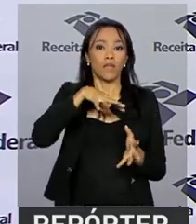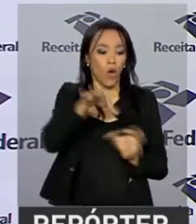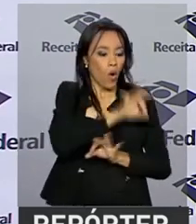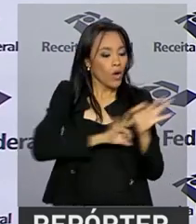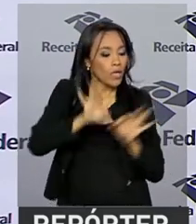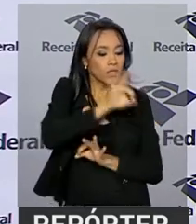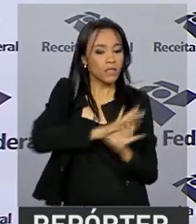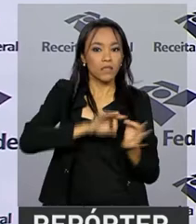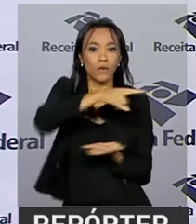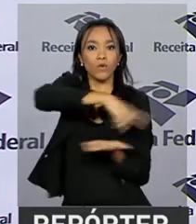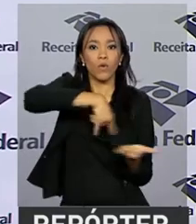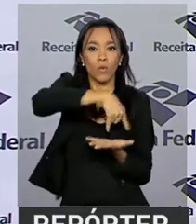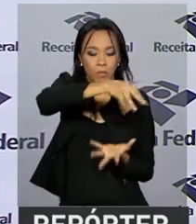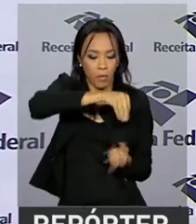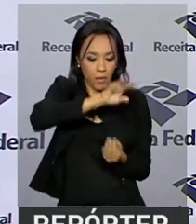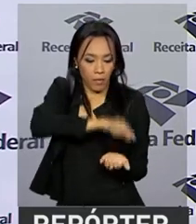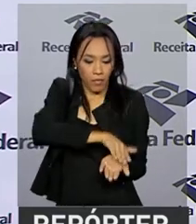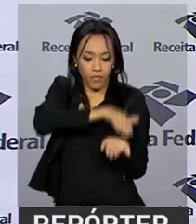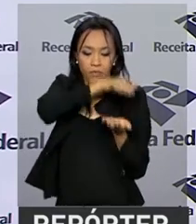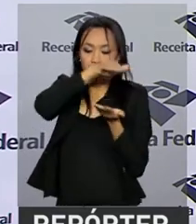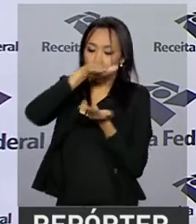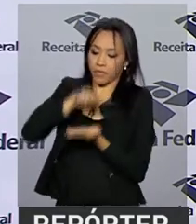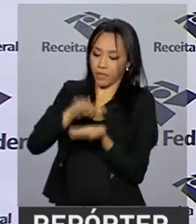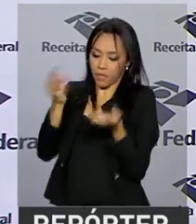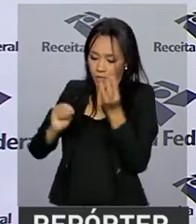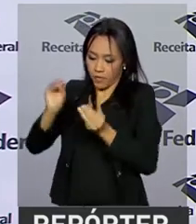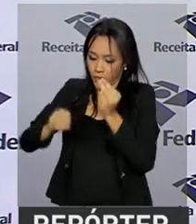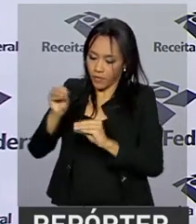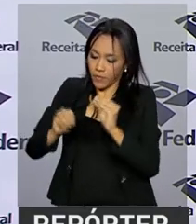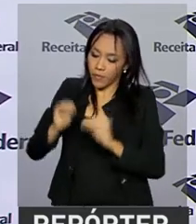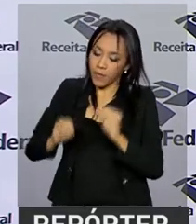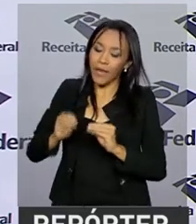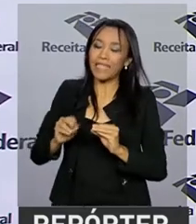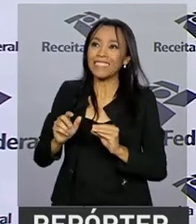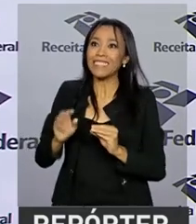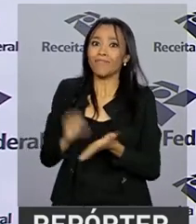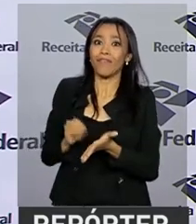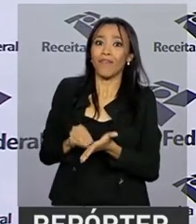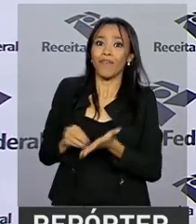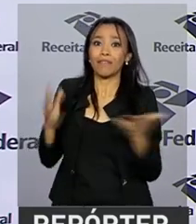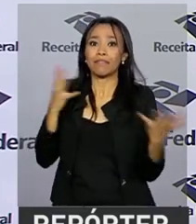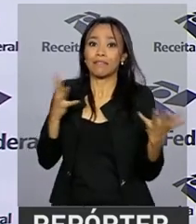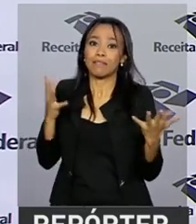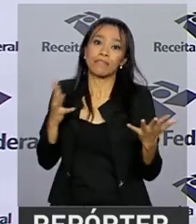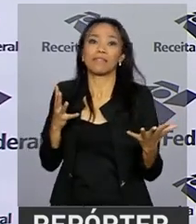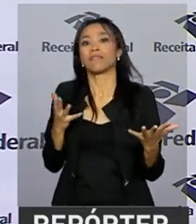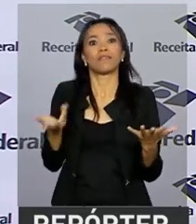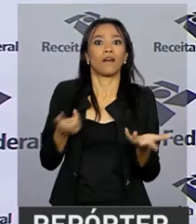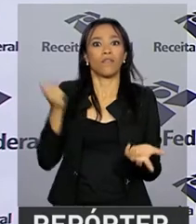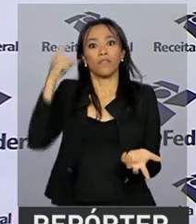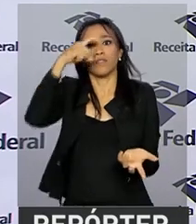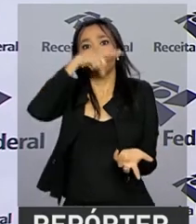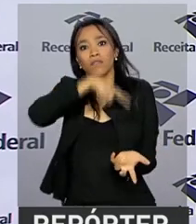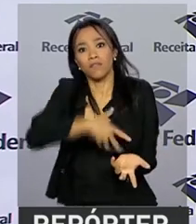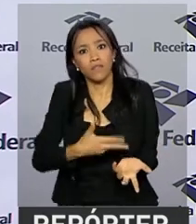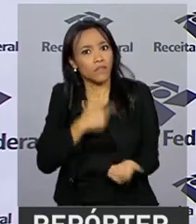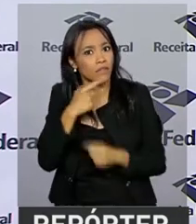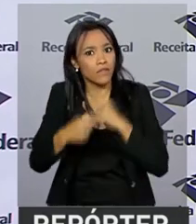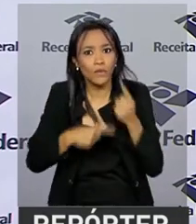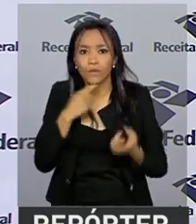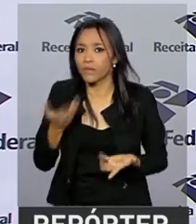e na hora que começa a declarar para preencher declaração é que ele sente falta de algum documento ou que surgem as dúvidas